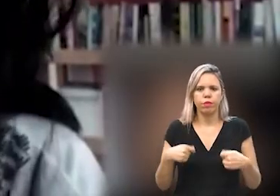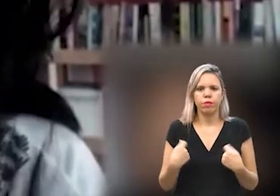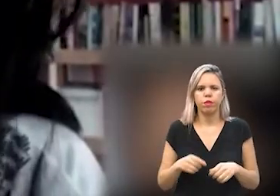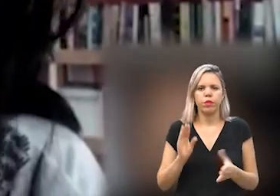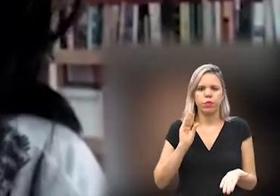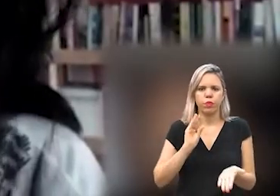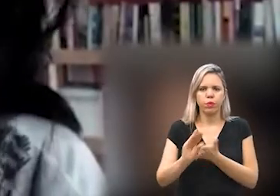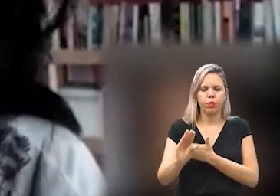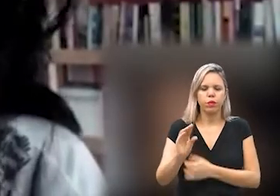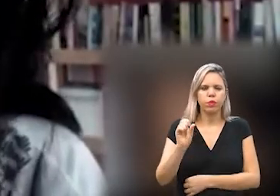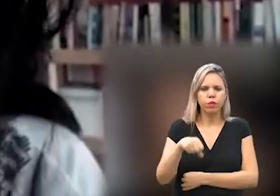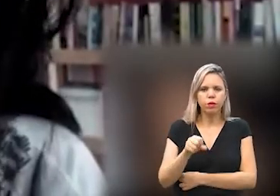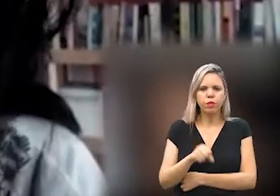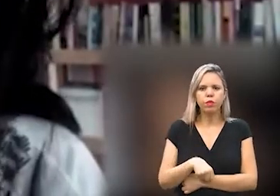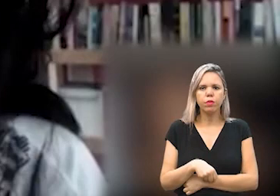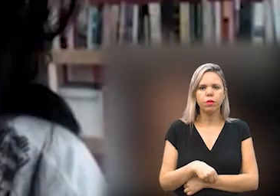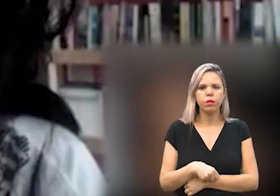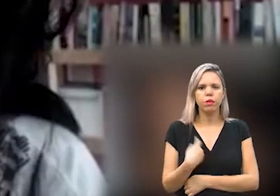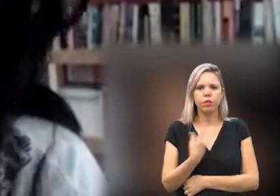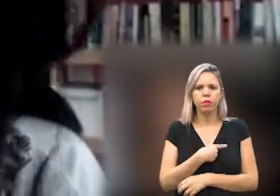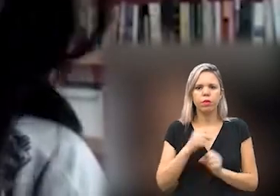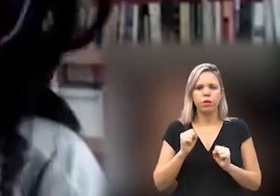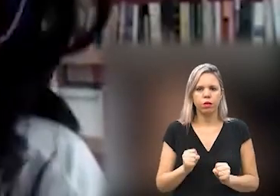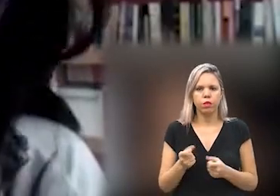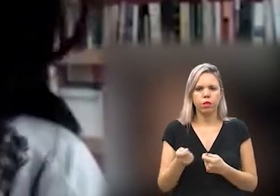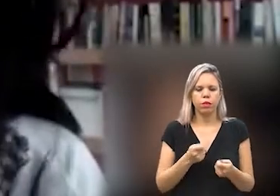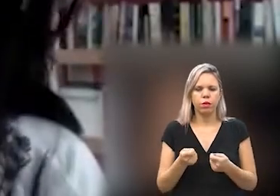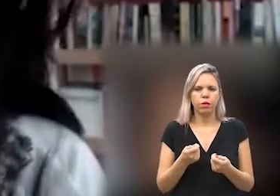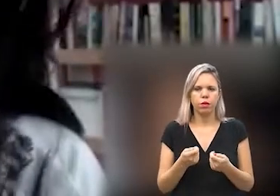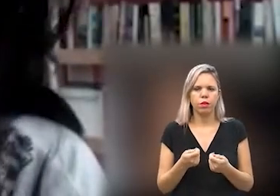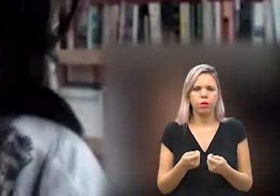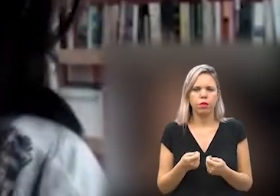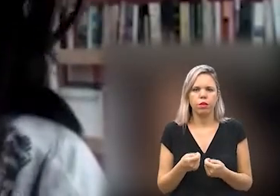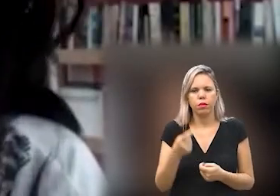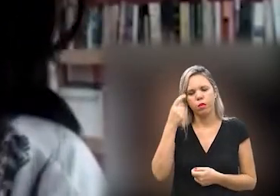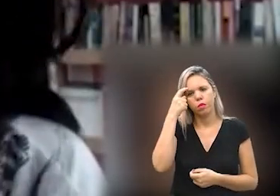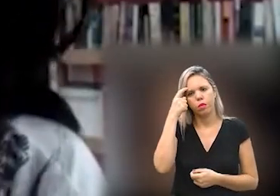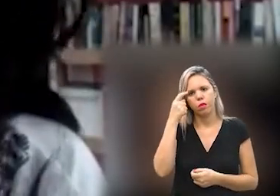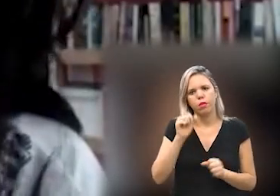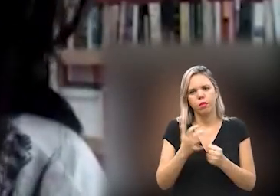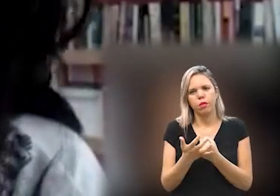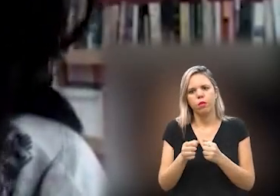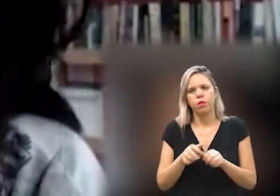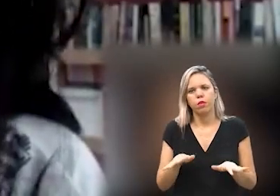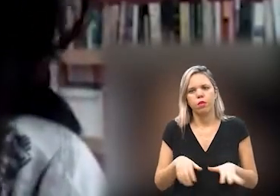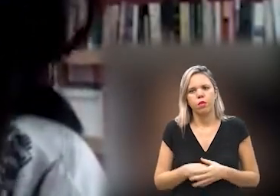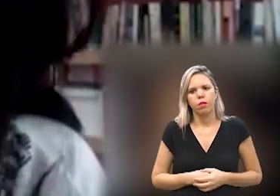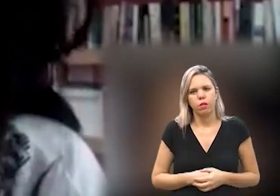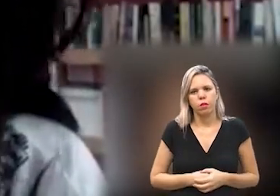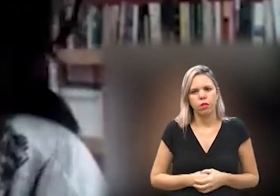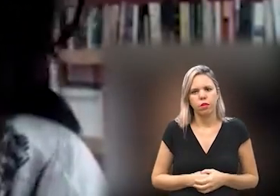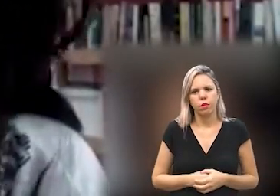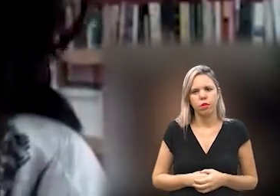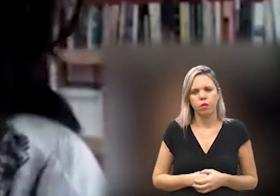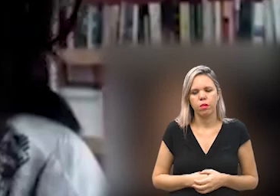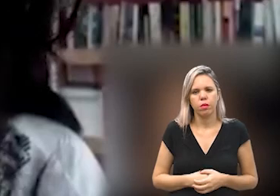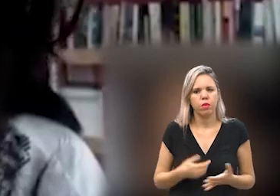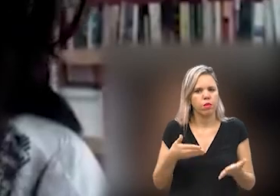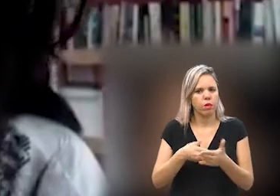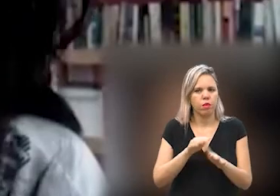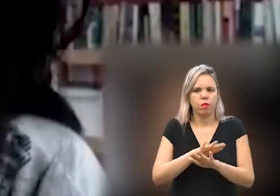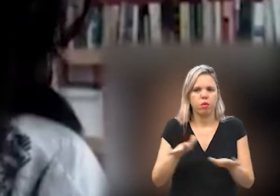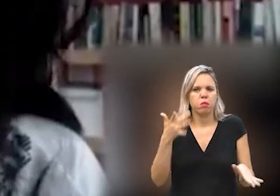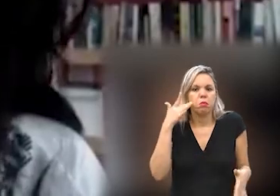de investimento, sim, para que a gente possa lidar, até pensando que a pandemia não tem prazo